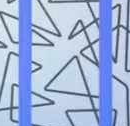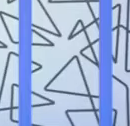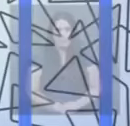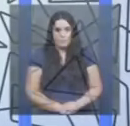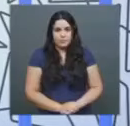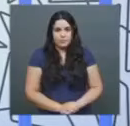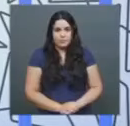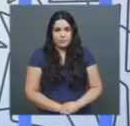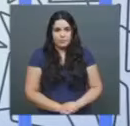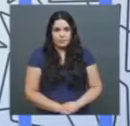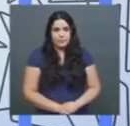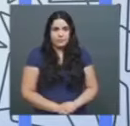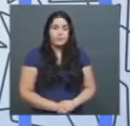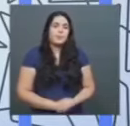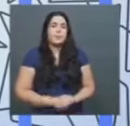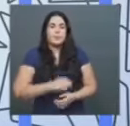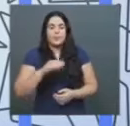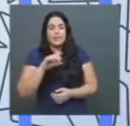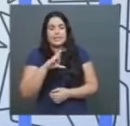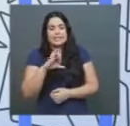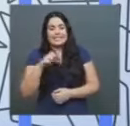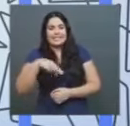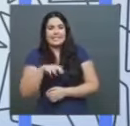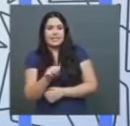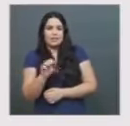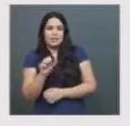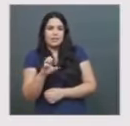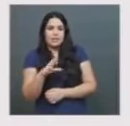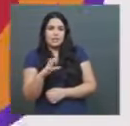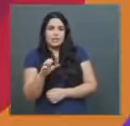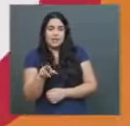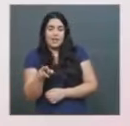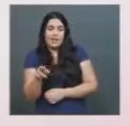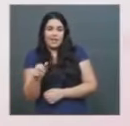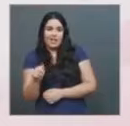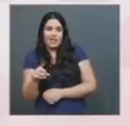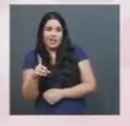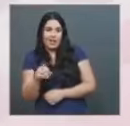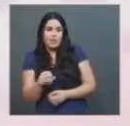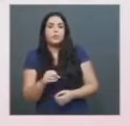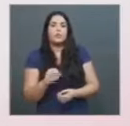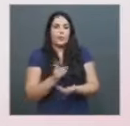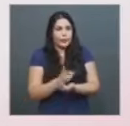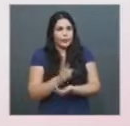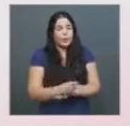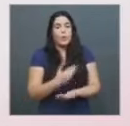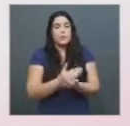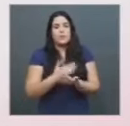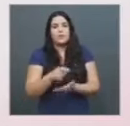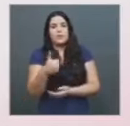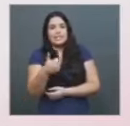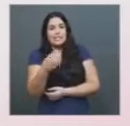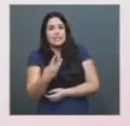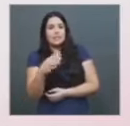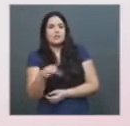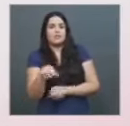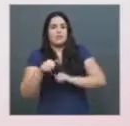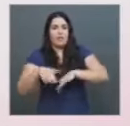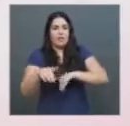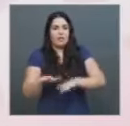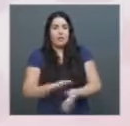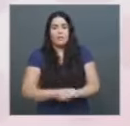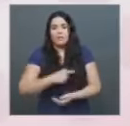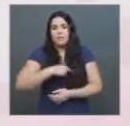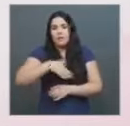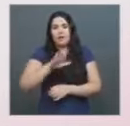E o mini festival Cena Cerrado continua nesse fim de semana. O evento, que começou no dia 13 de setembro, conta com mais de 18